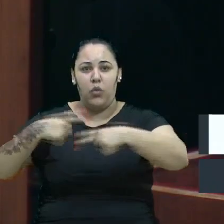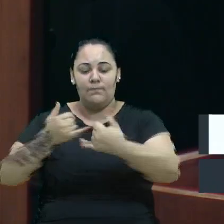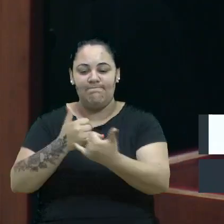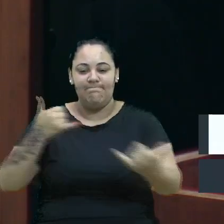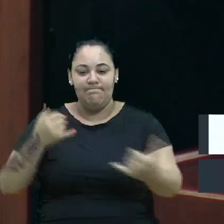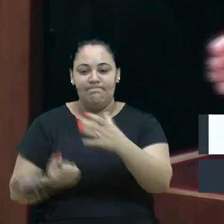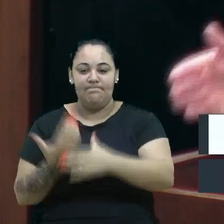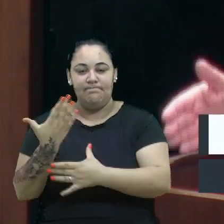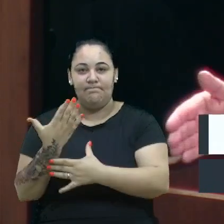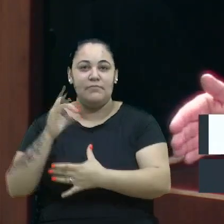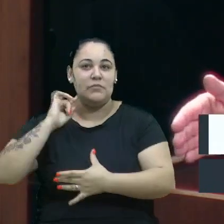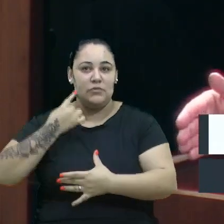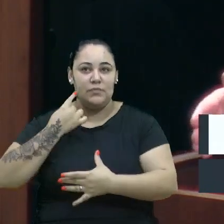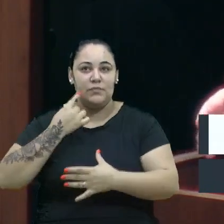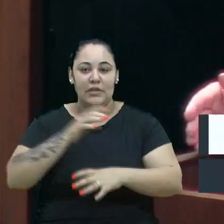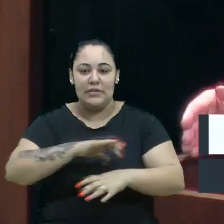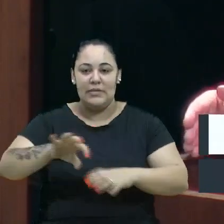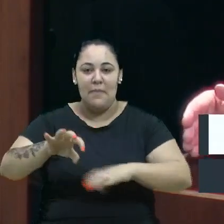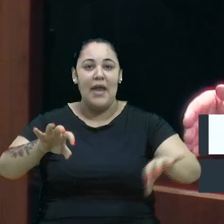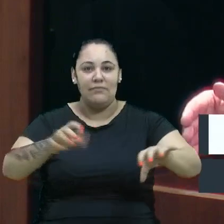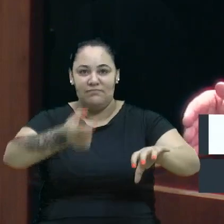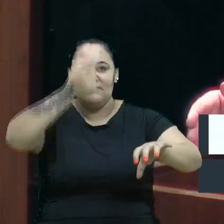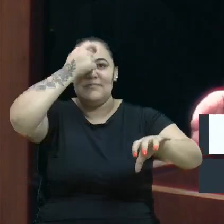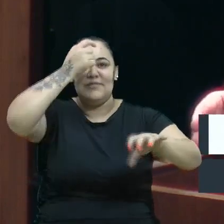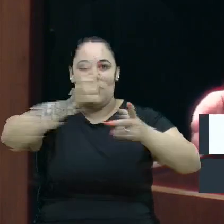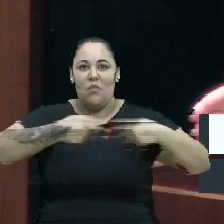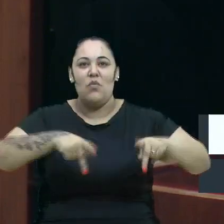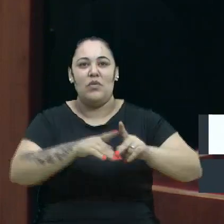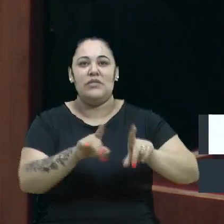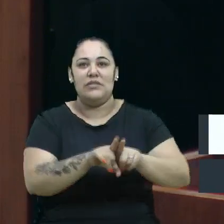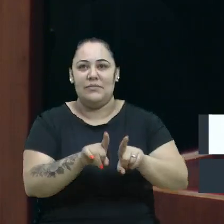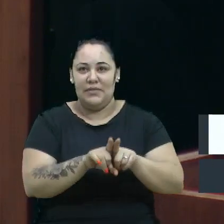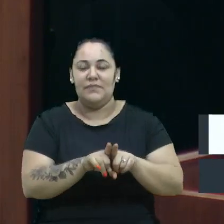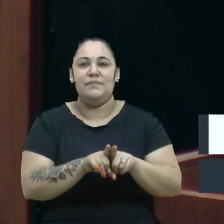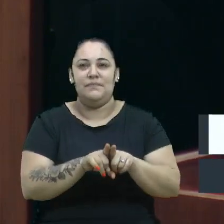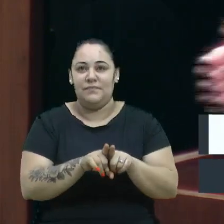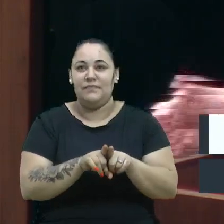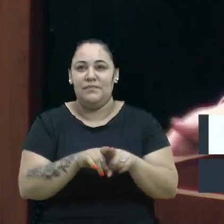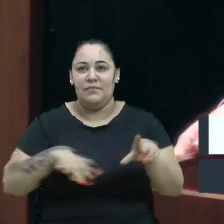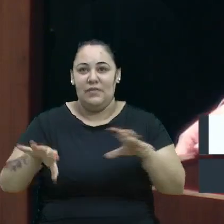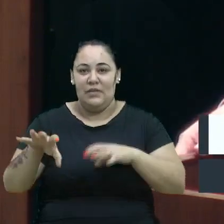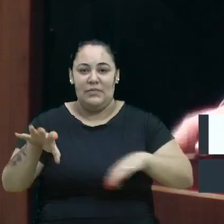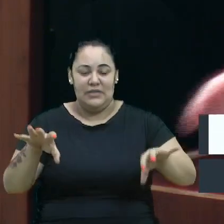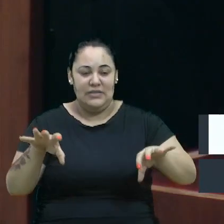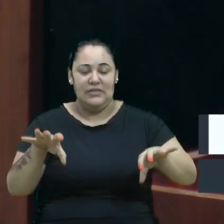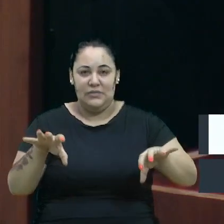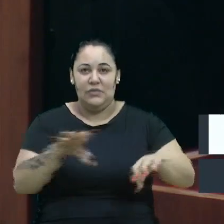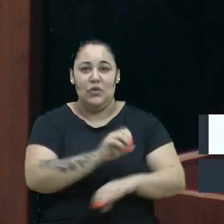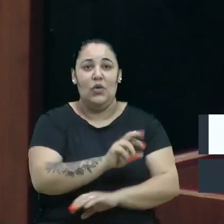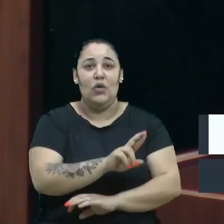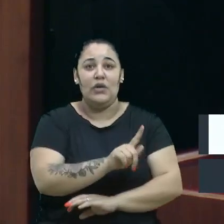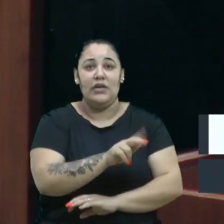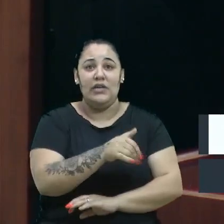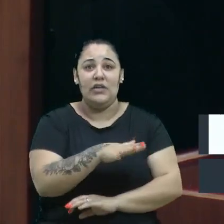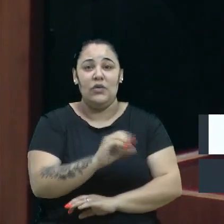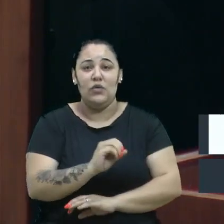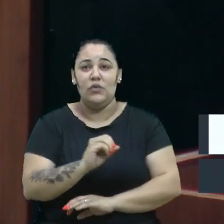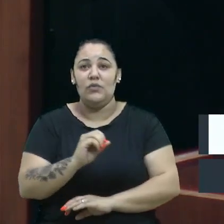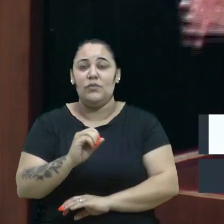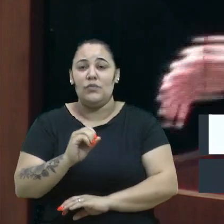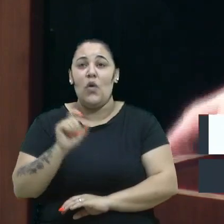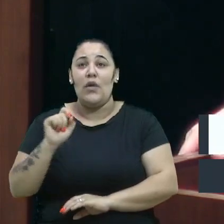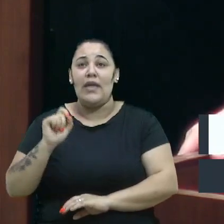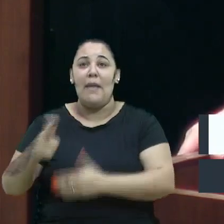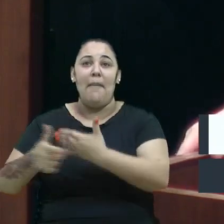A separação, a conscientização também da população, da separação do lixo que é orgânico, o que é seletivo, o que é plástico, o que é lata, o